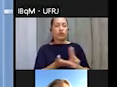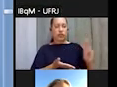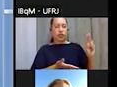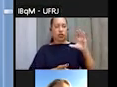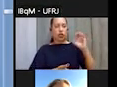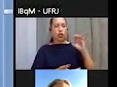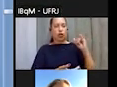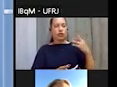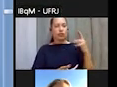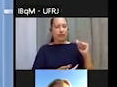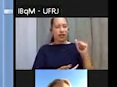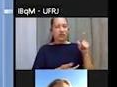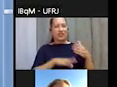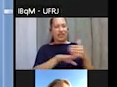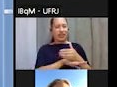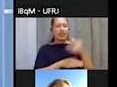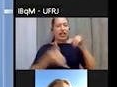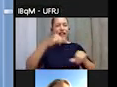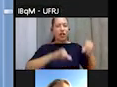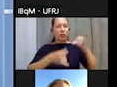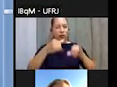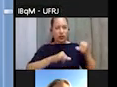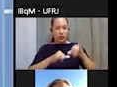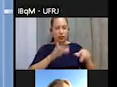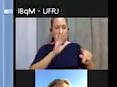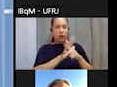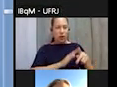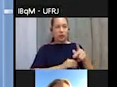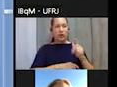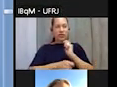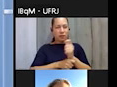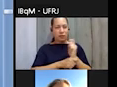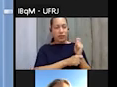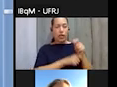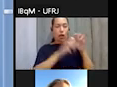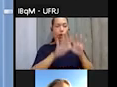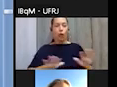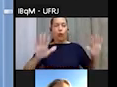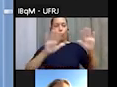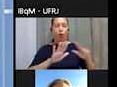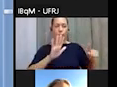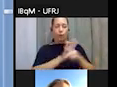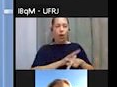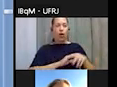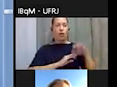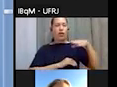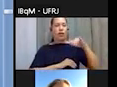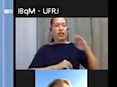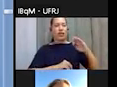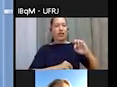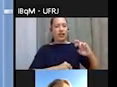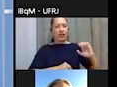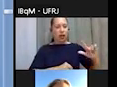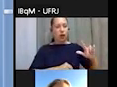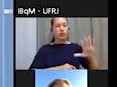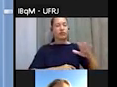entra no laboratório de mineralogia, no espaço dedicado aos minerais, na universidade, tem um busto do